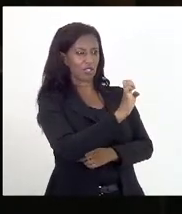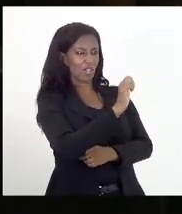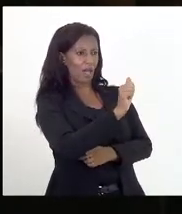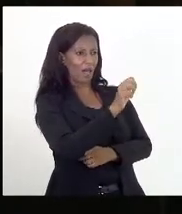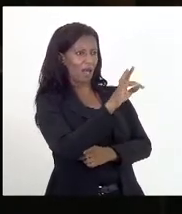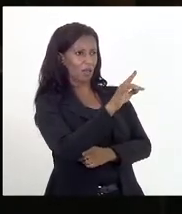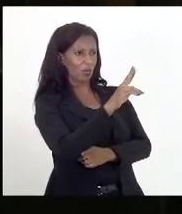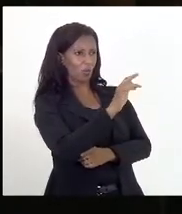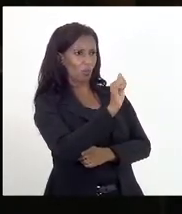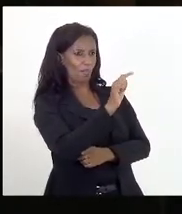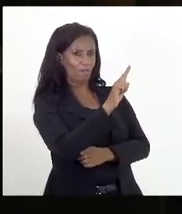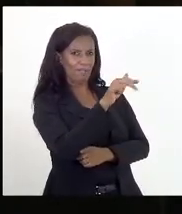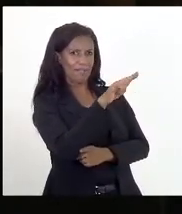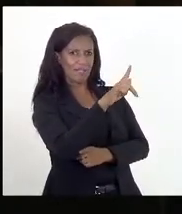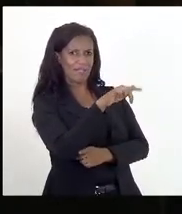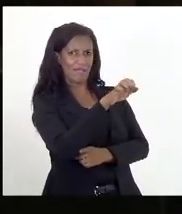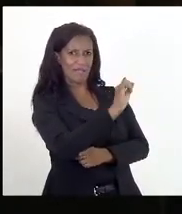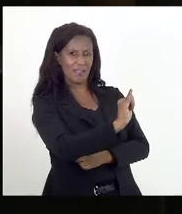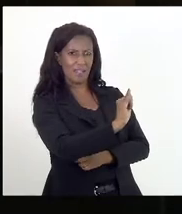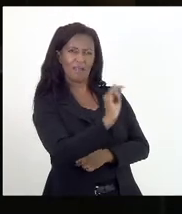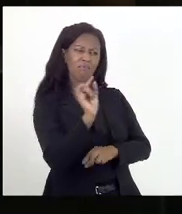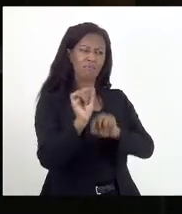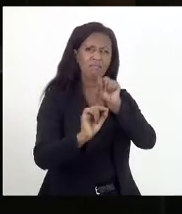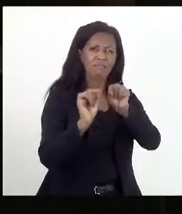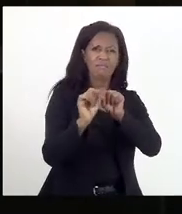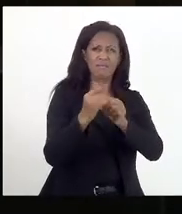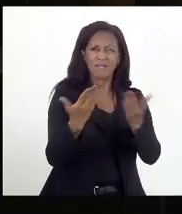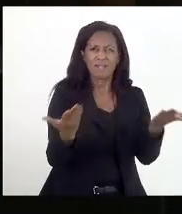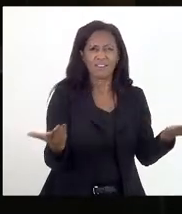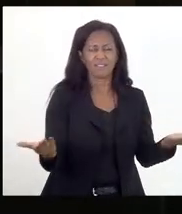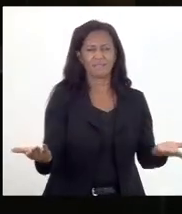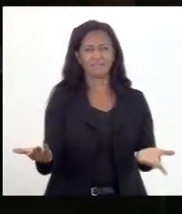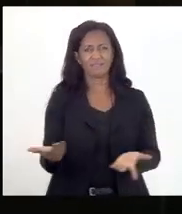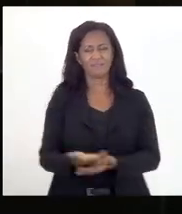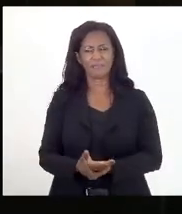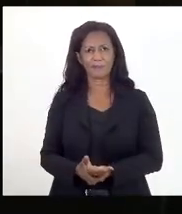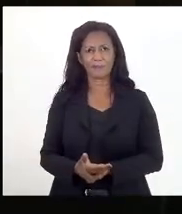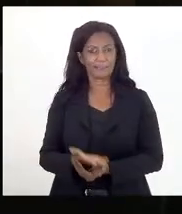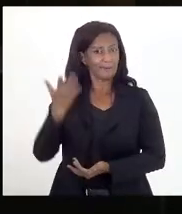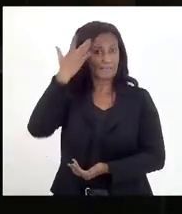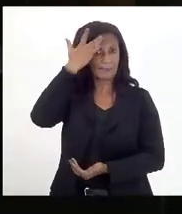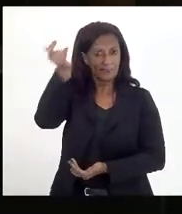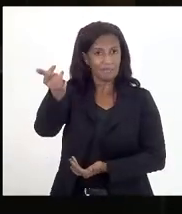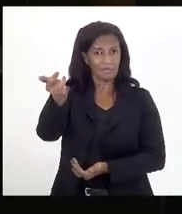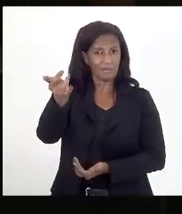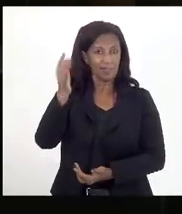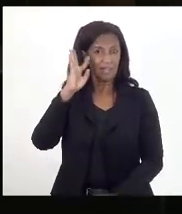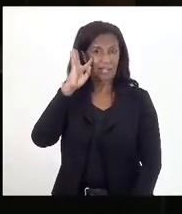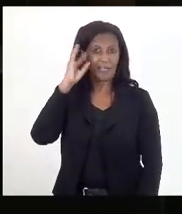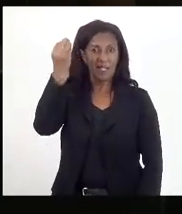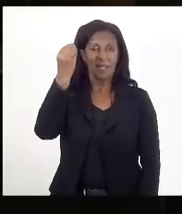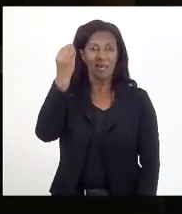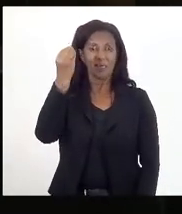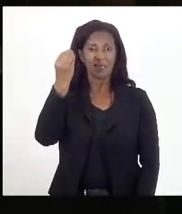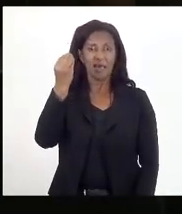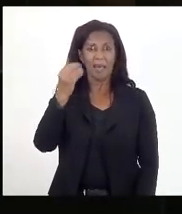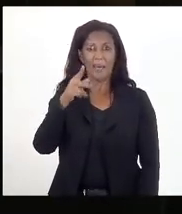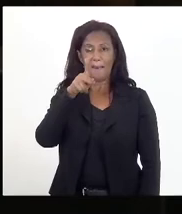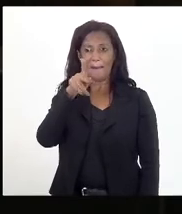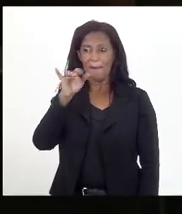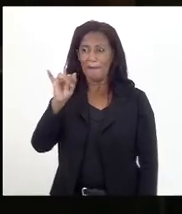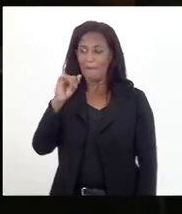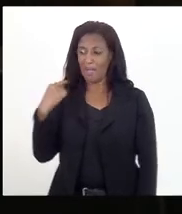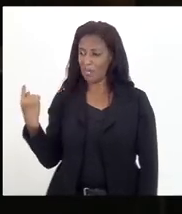e o que é isso meu Deus e amanhã rezou o pai-nosso vai ser